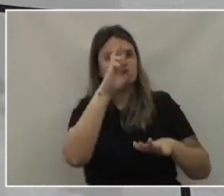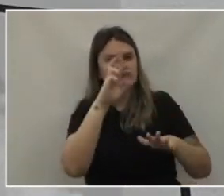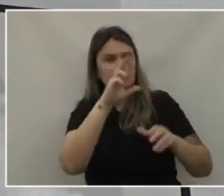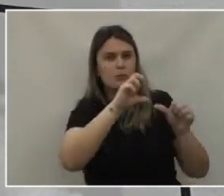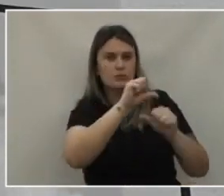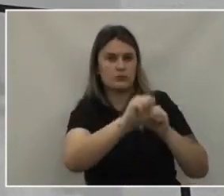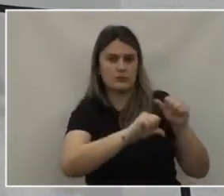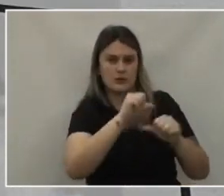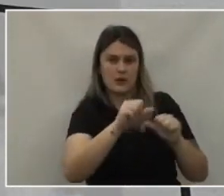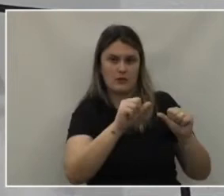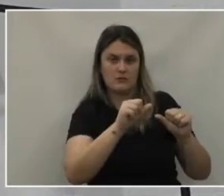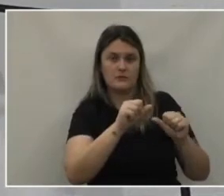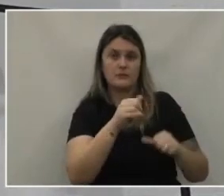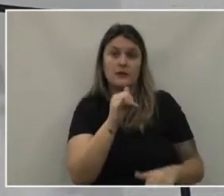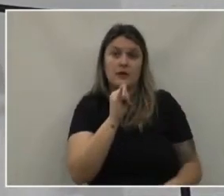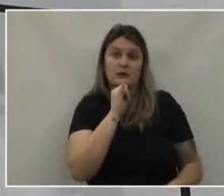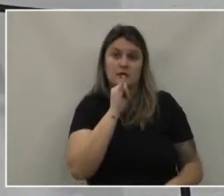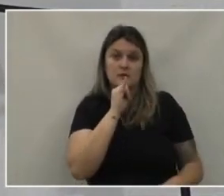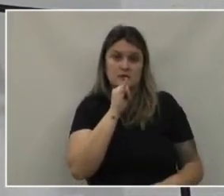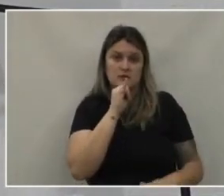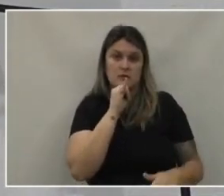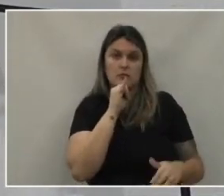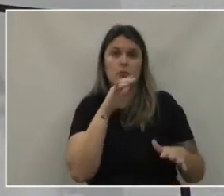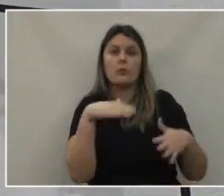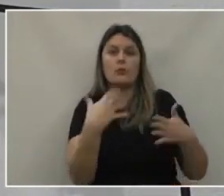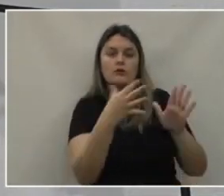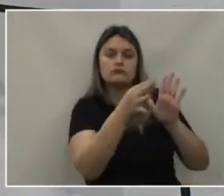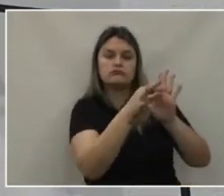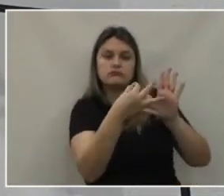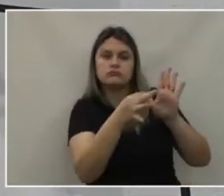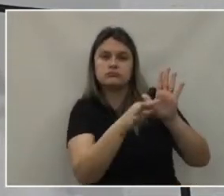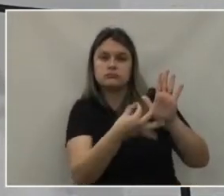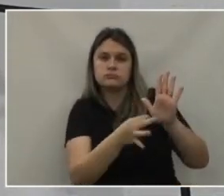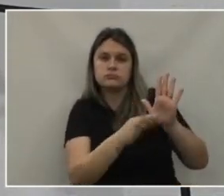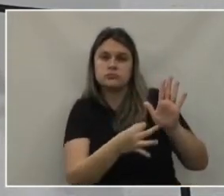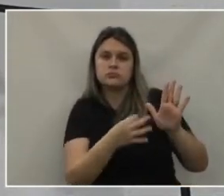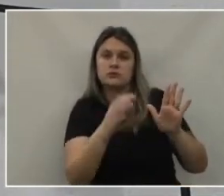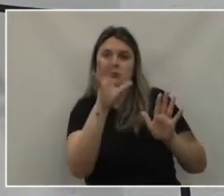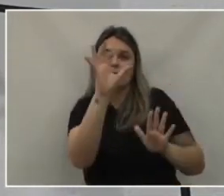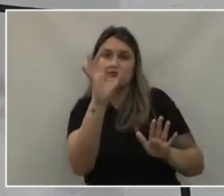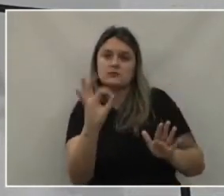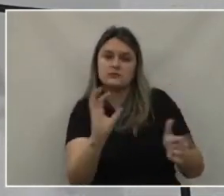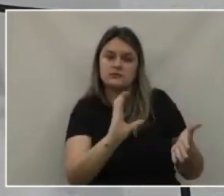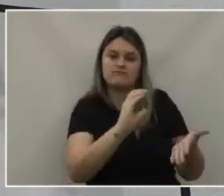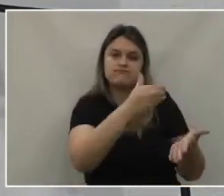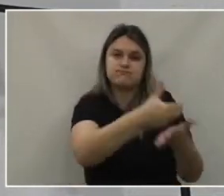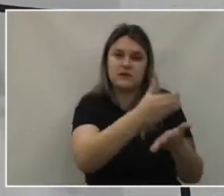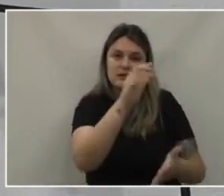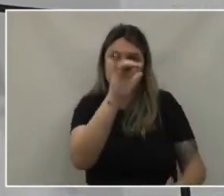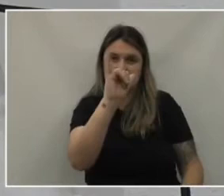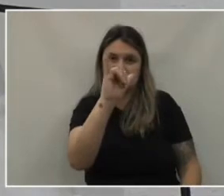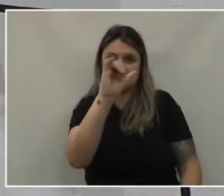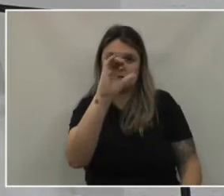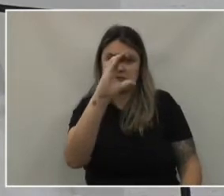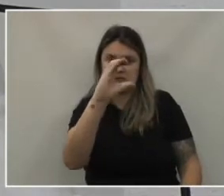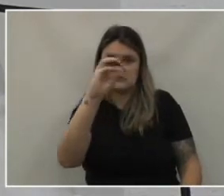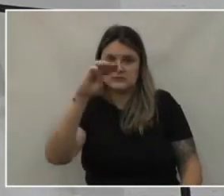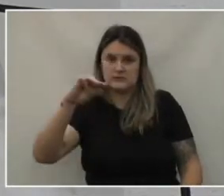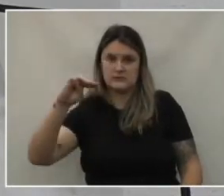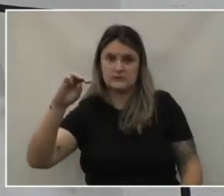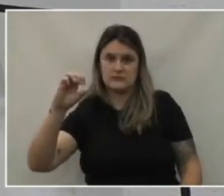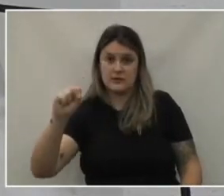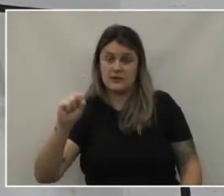revistos, como, por exemplo, os critérios para repasse dos percentuais do ICMS municipal